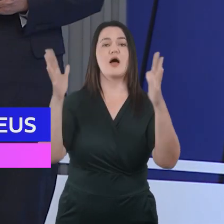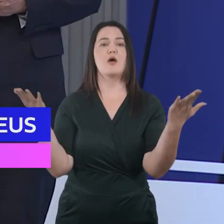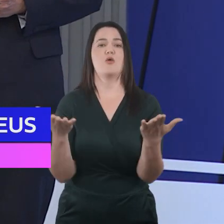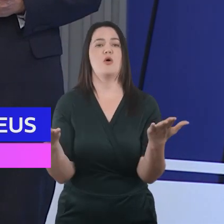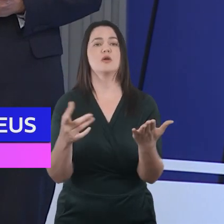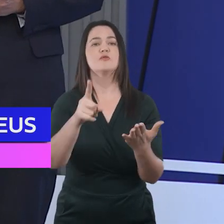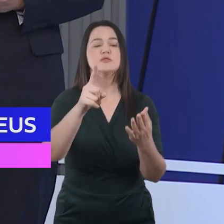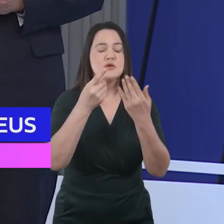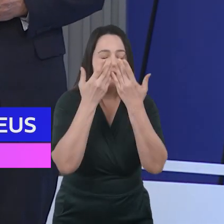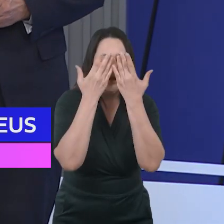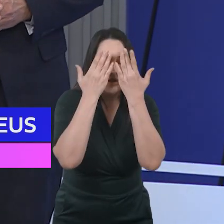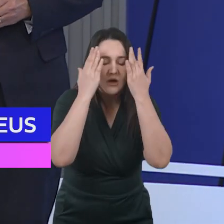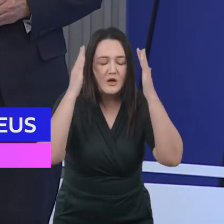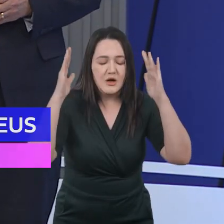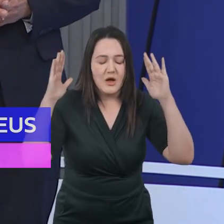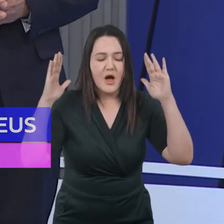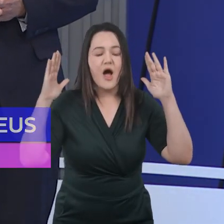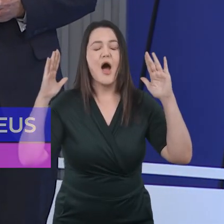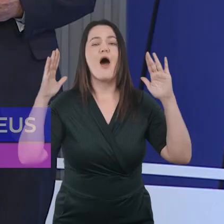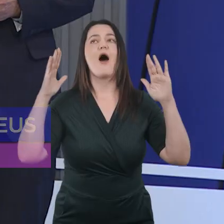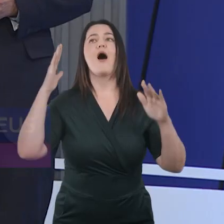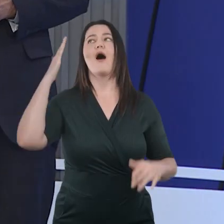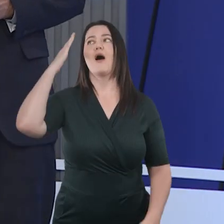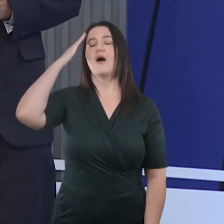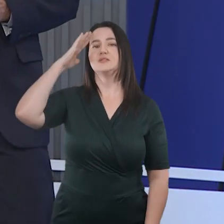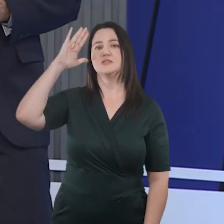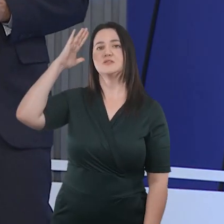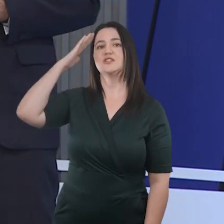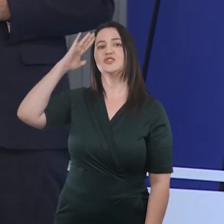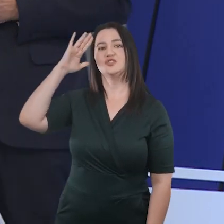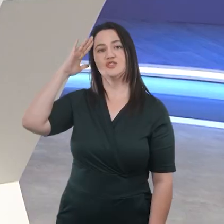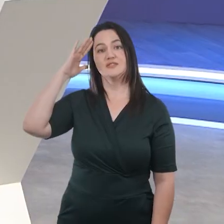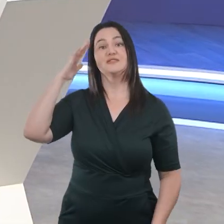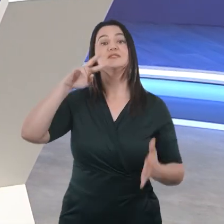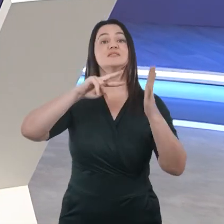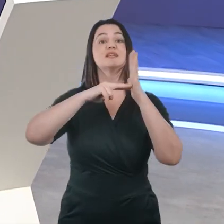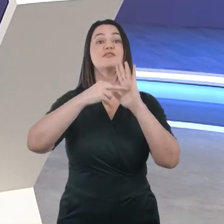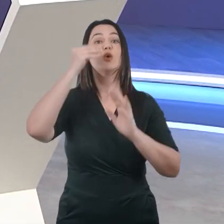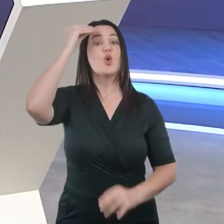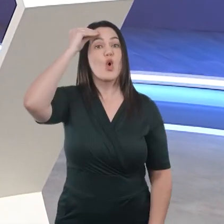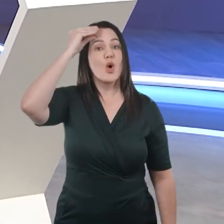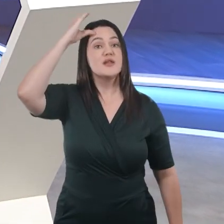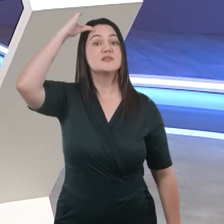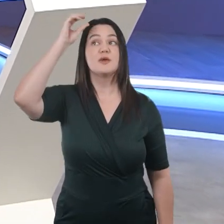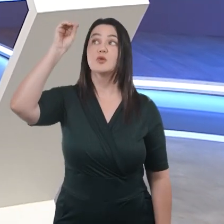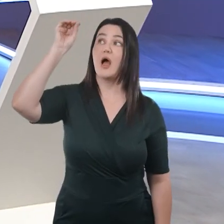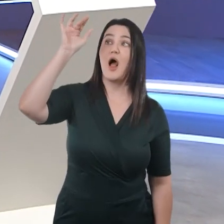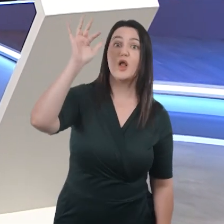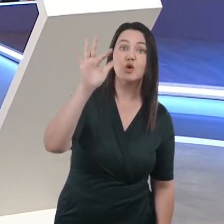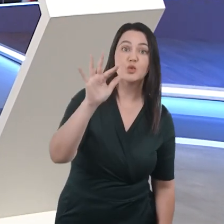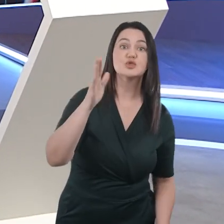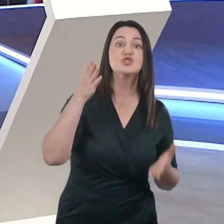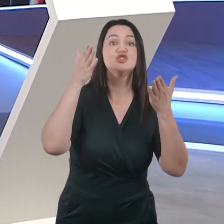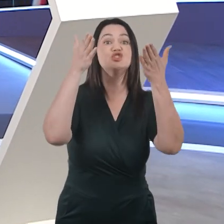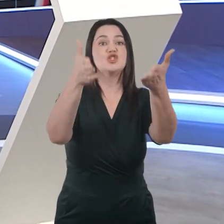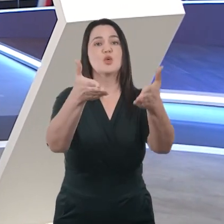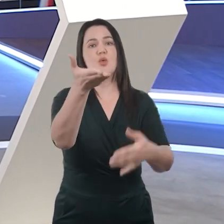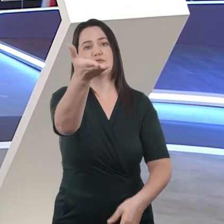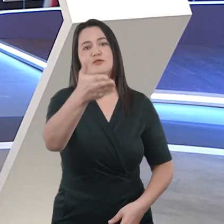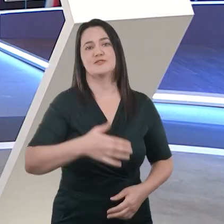diante dos seus olhos neste momento, nesta hora. Então, quem é essa mulher de